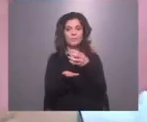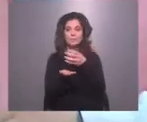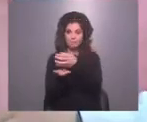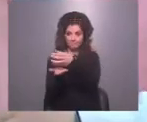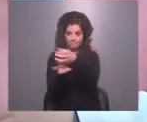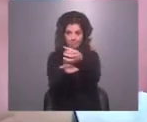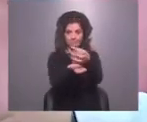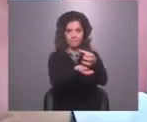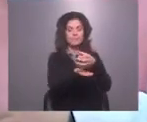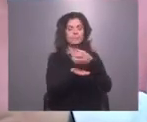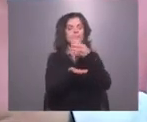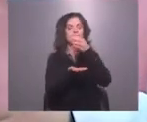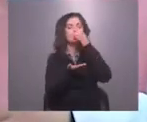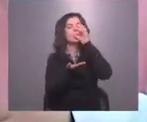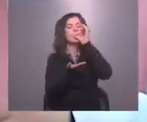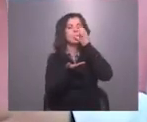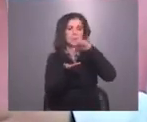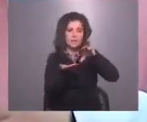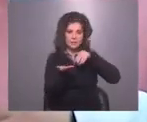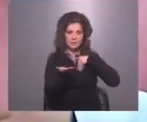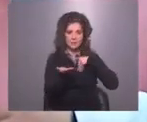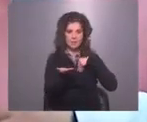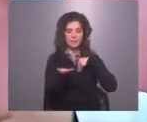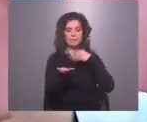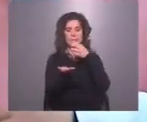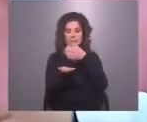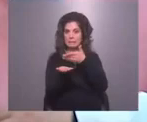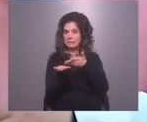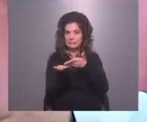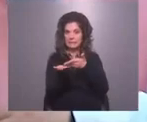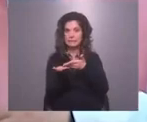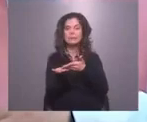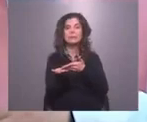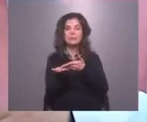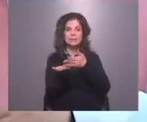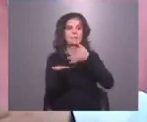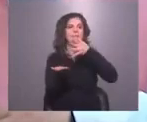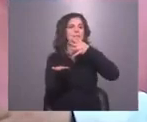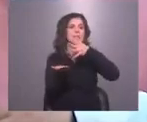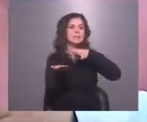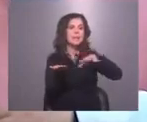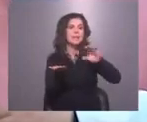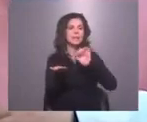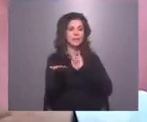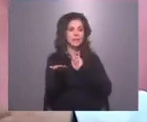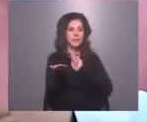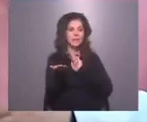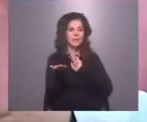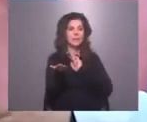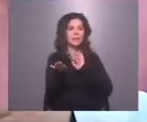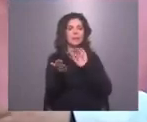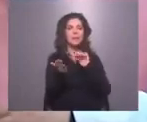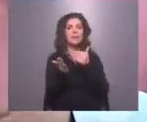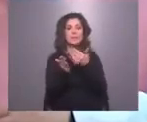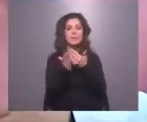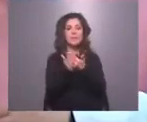tomai todos e bebei, este é o cálice do meu sangue, o sangue da